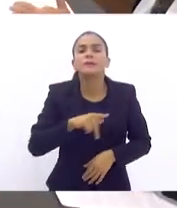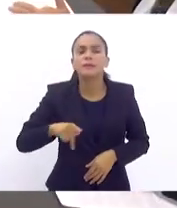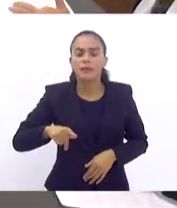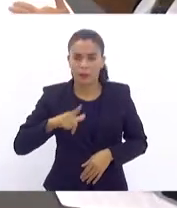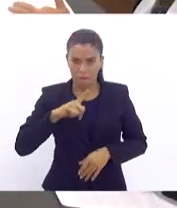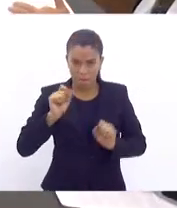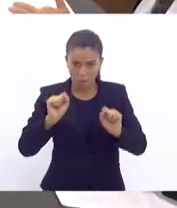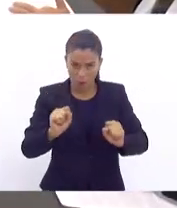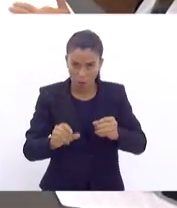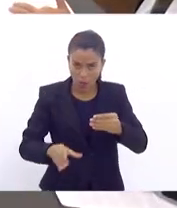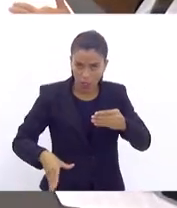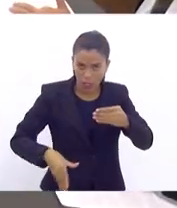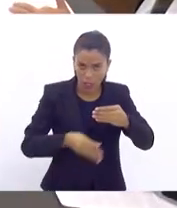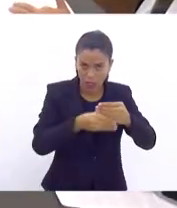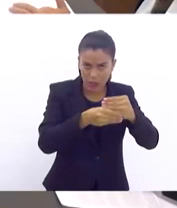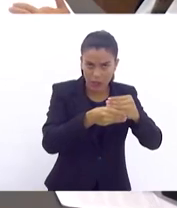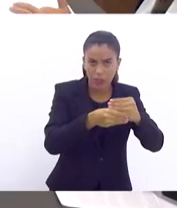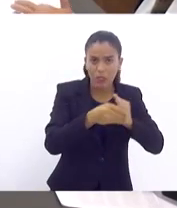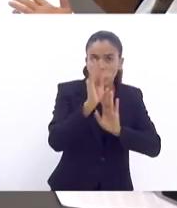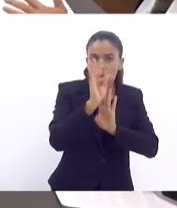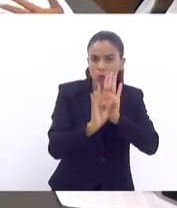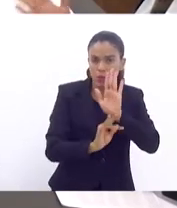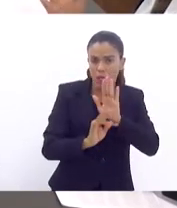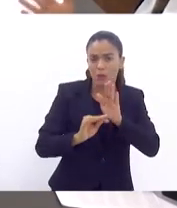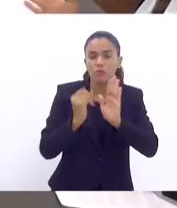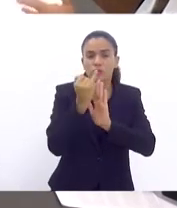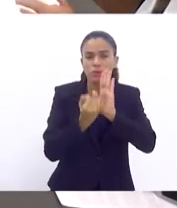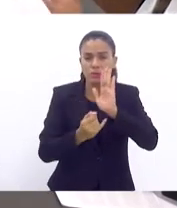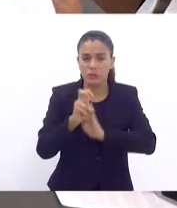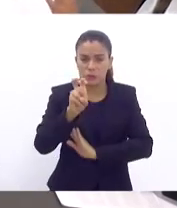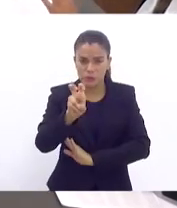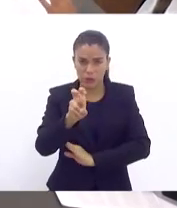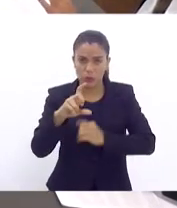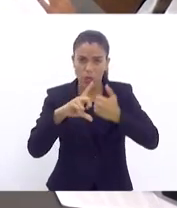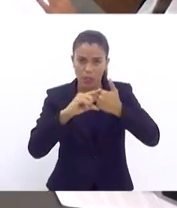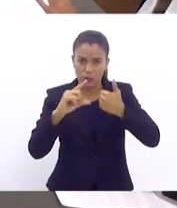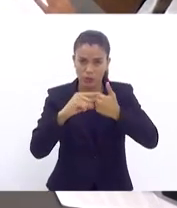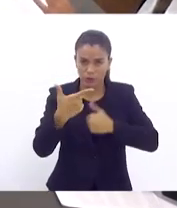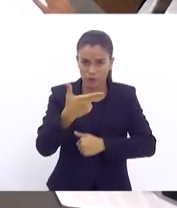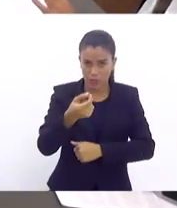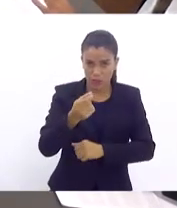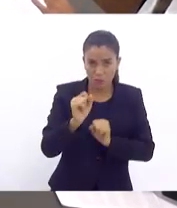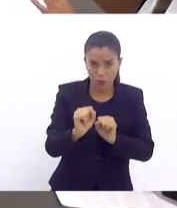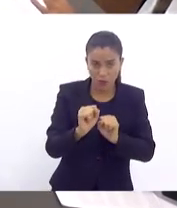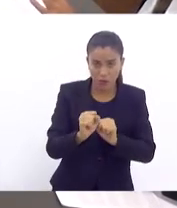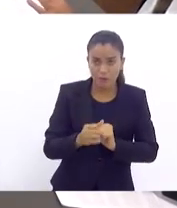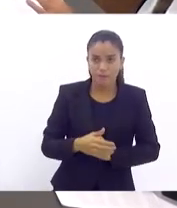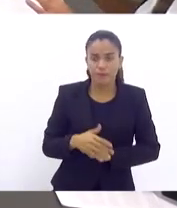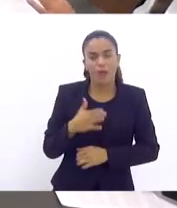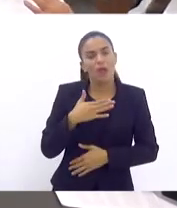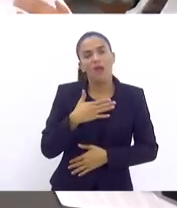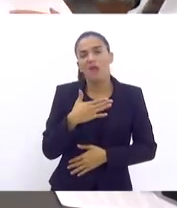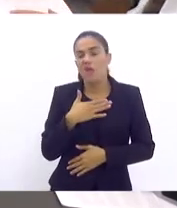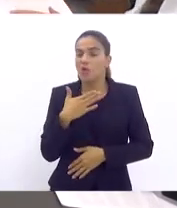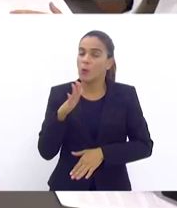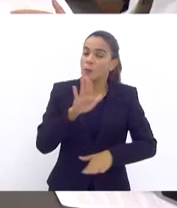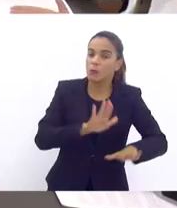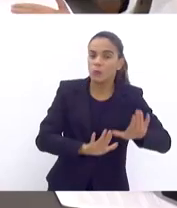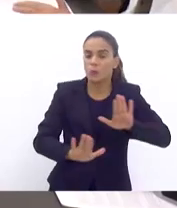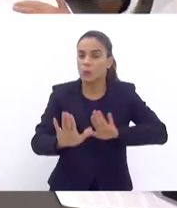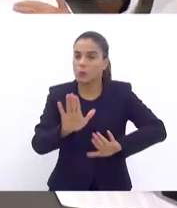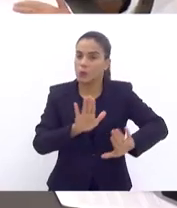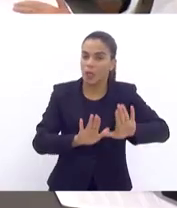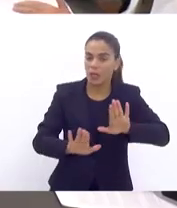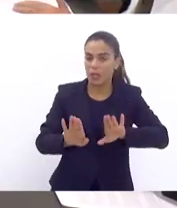acrescentar nos termos do inciso 5 do artigo 20 do Regimento Deputado assim eu sou muito cauteloso e tenho sido muito